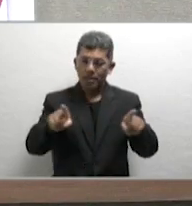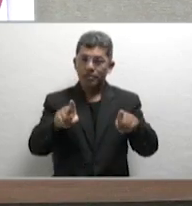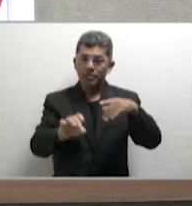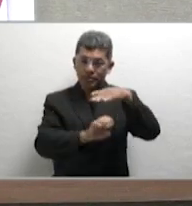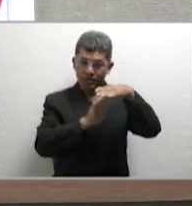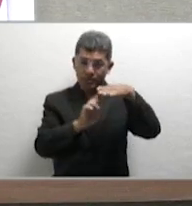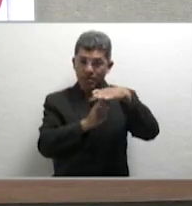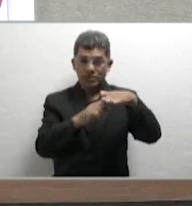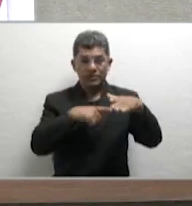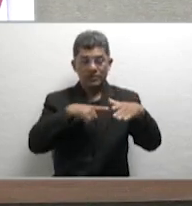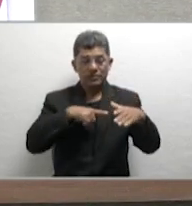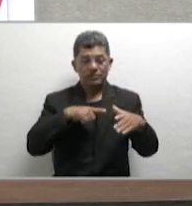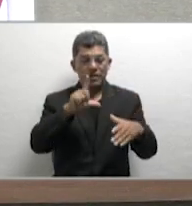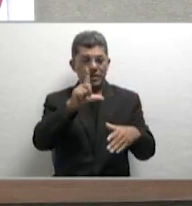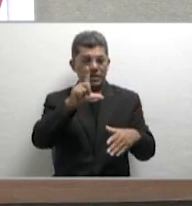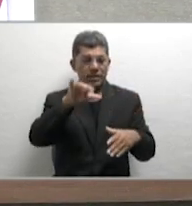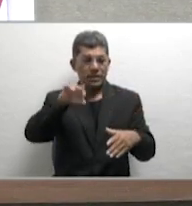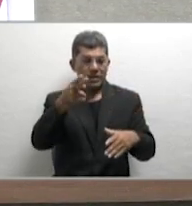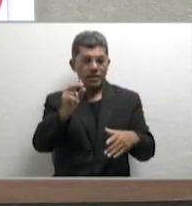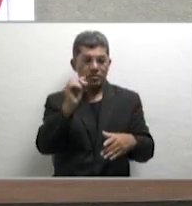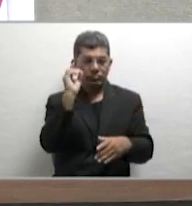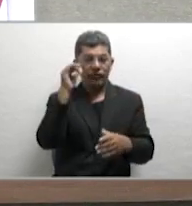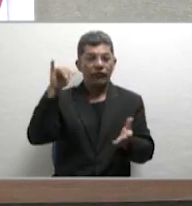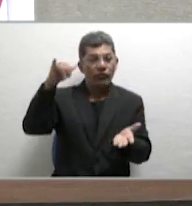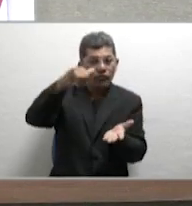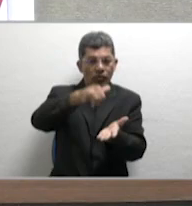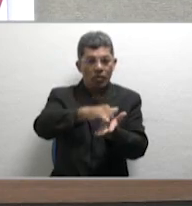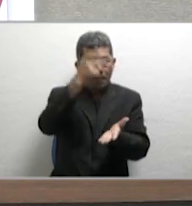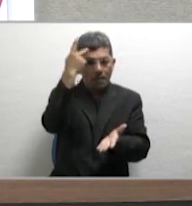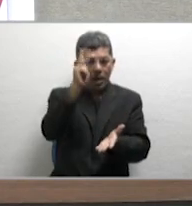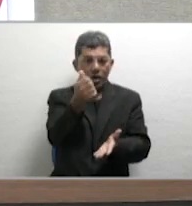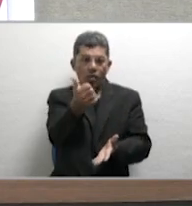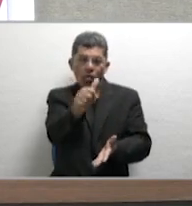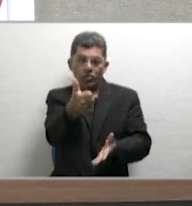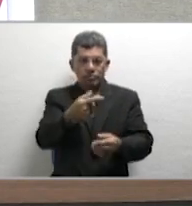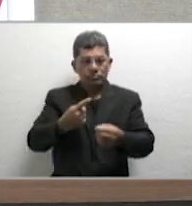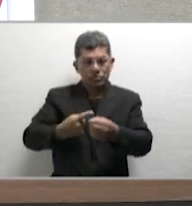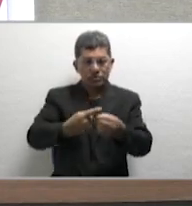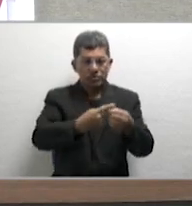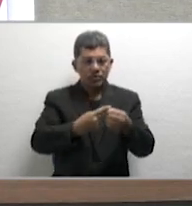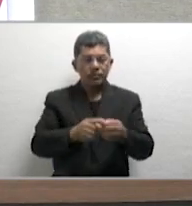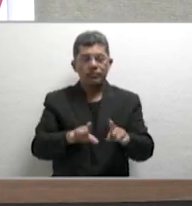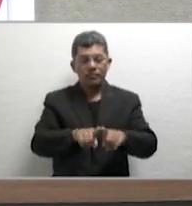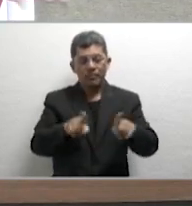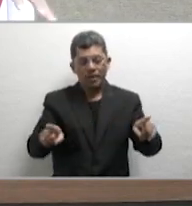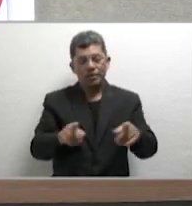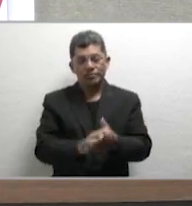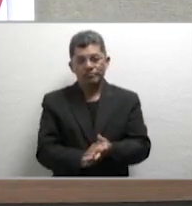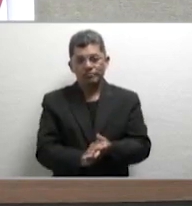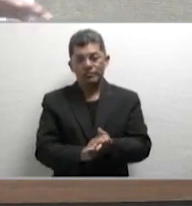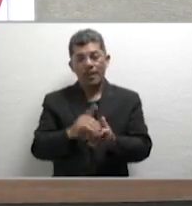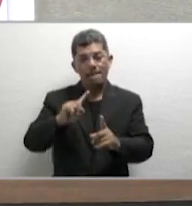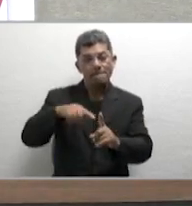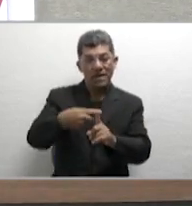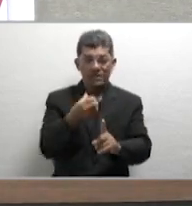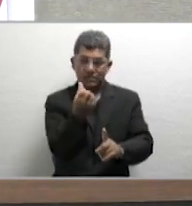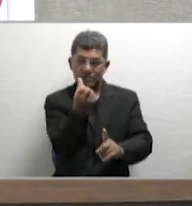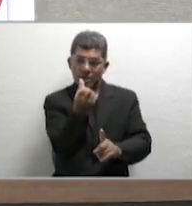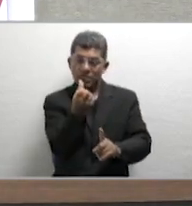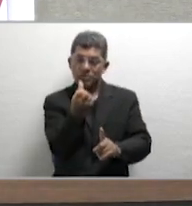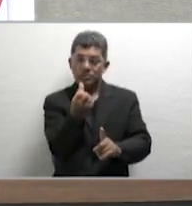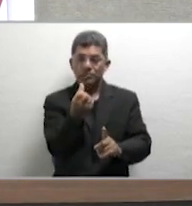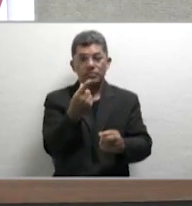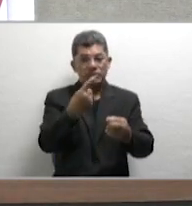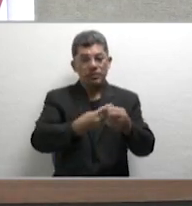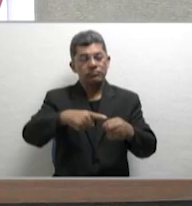linhas regulares para o município. 11 municípios teriam uma alíquota, mais 6 municípios teriam uma alíquota maior.